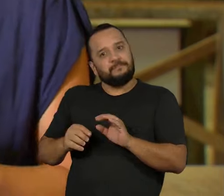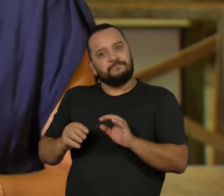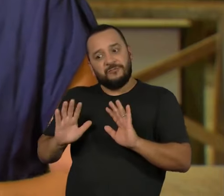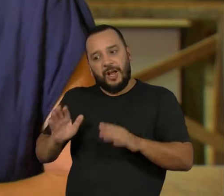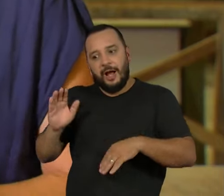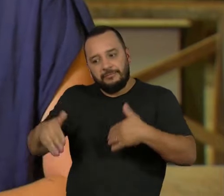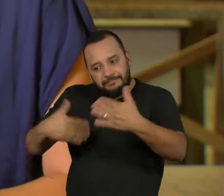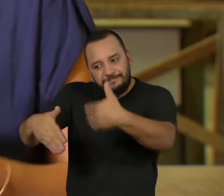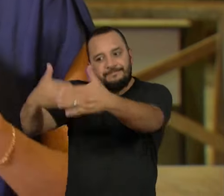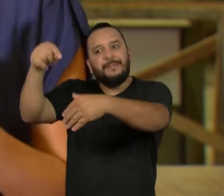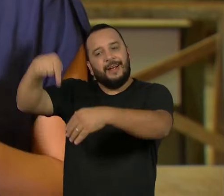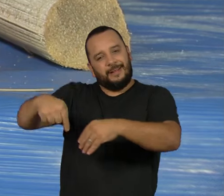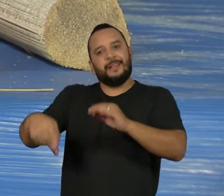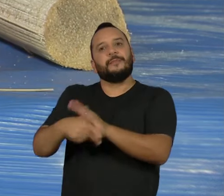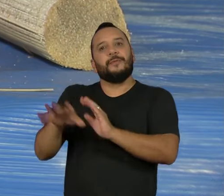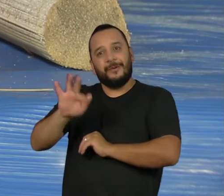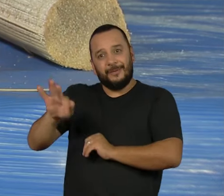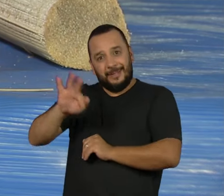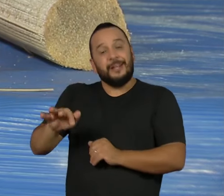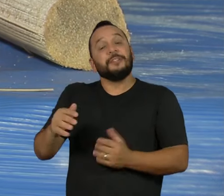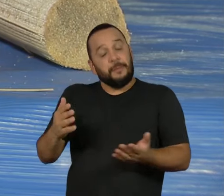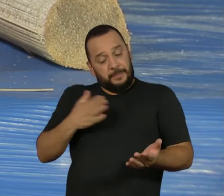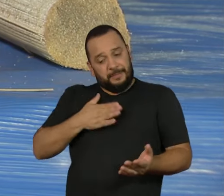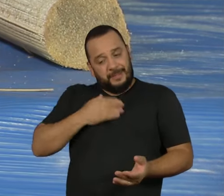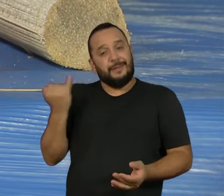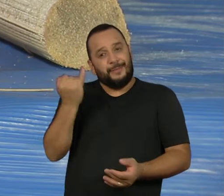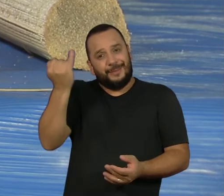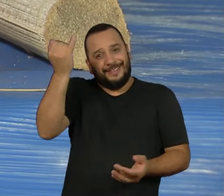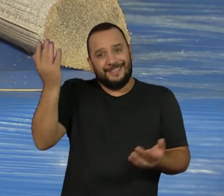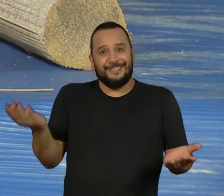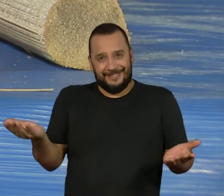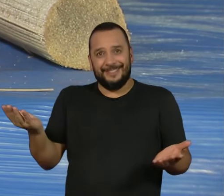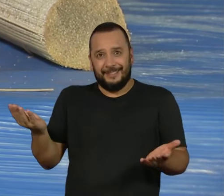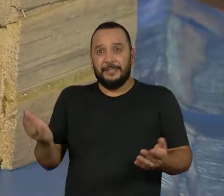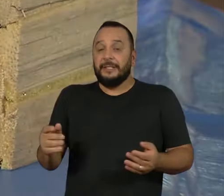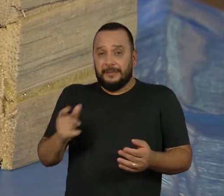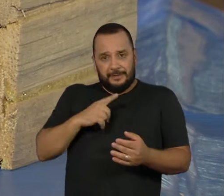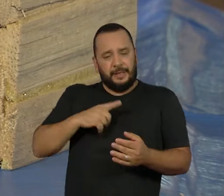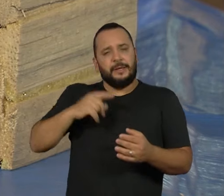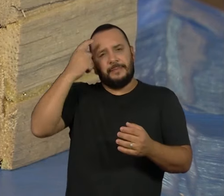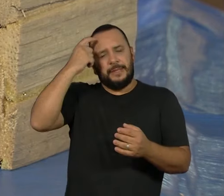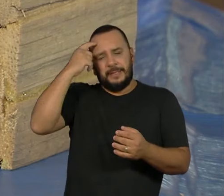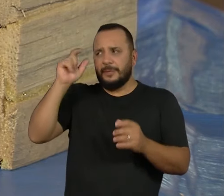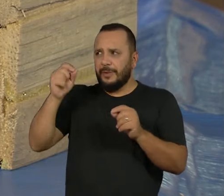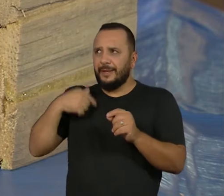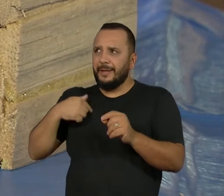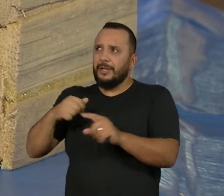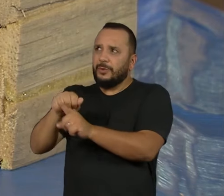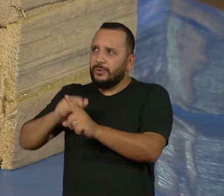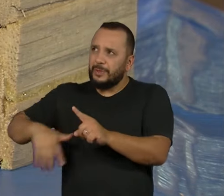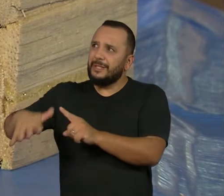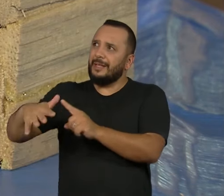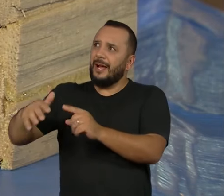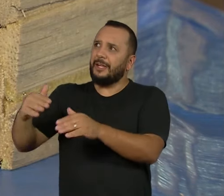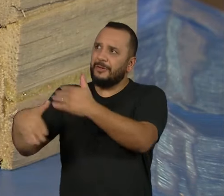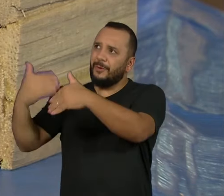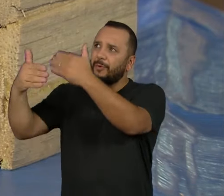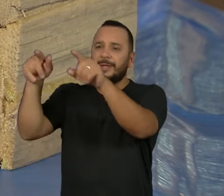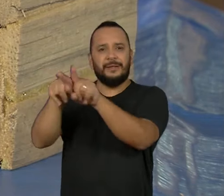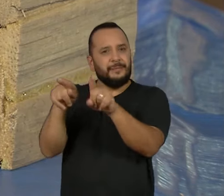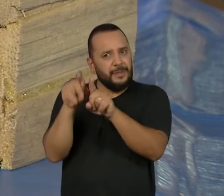as comunidades locais, para mim é de extrema importância, assim, né? Então eu trouxe esse lado social, trouxe meus conhecimentos e saberes tradicionais vindo